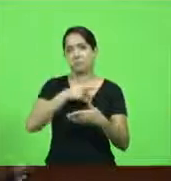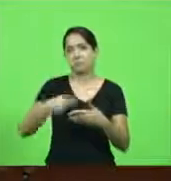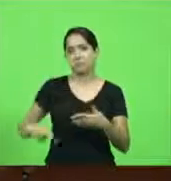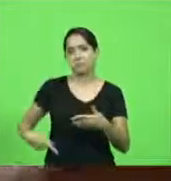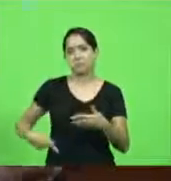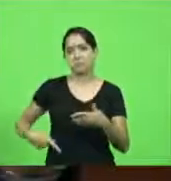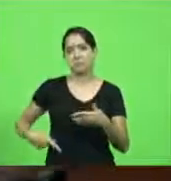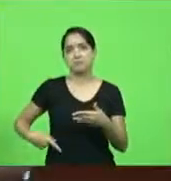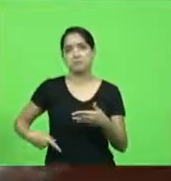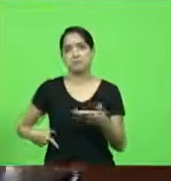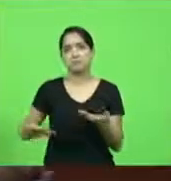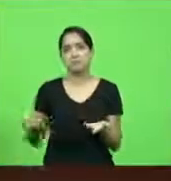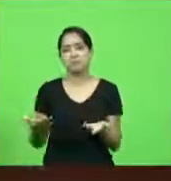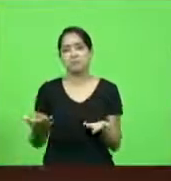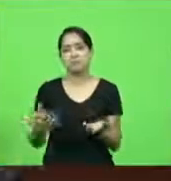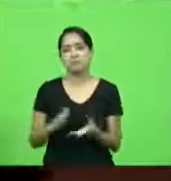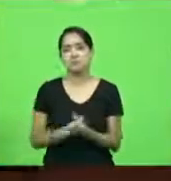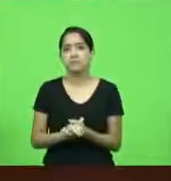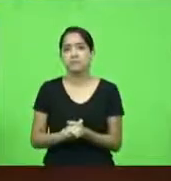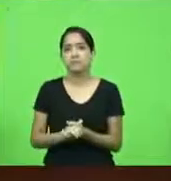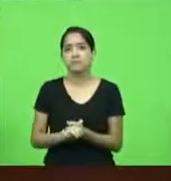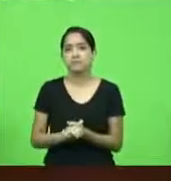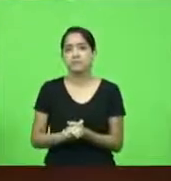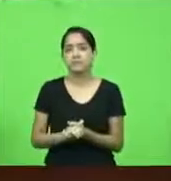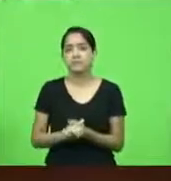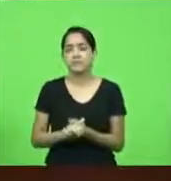República. Pô, né?